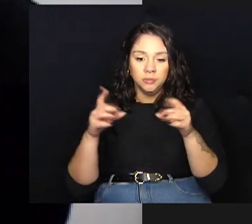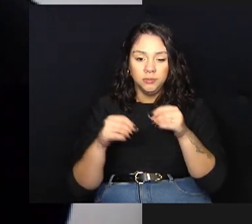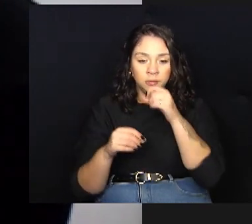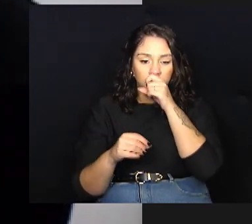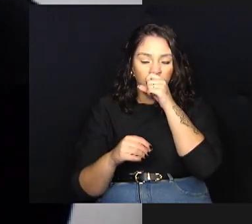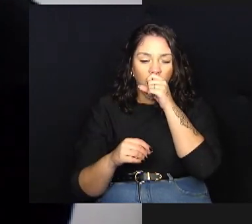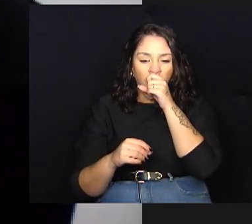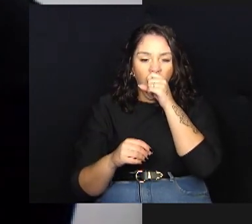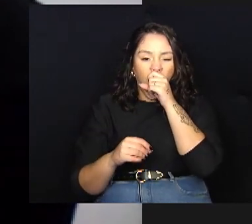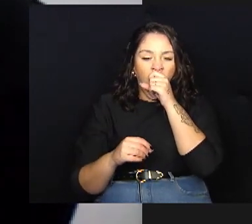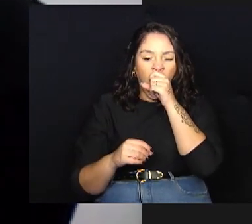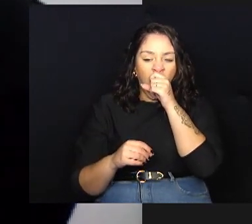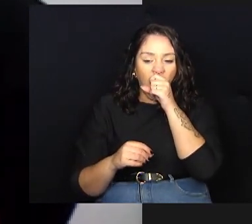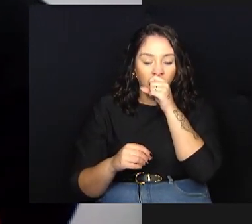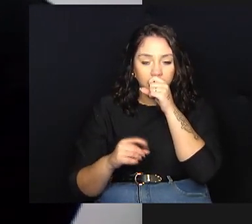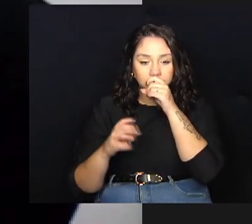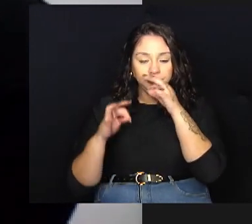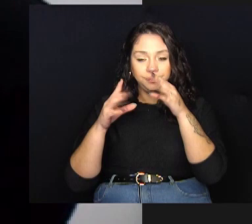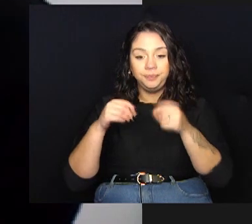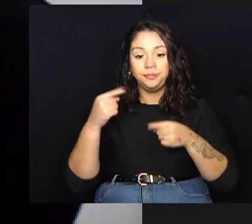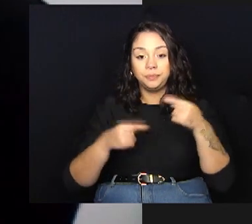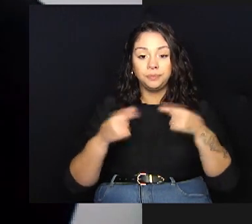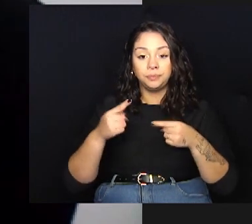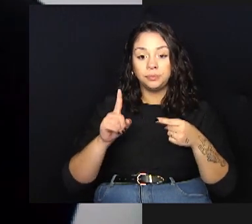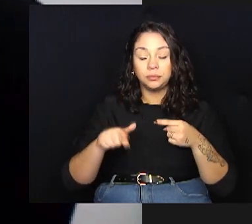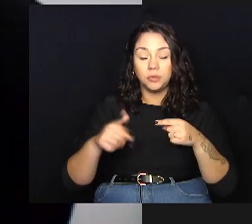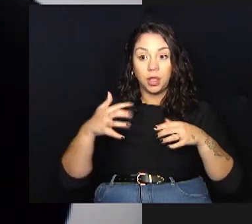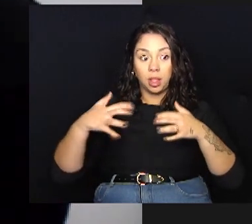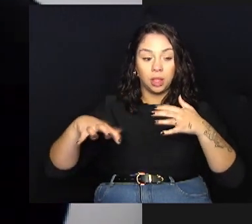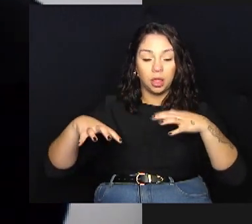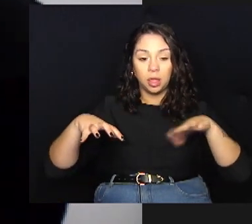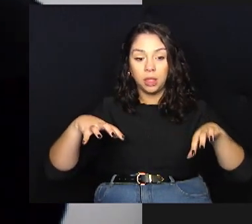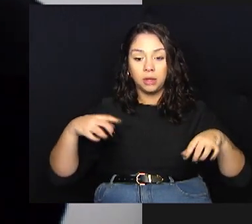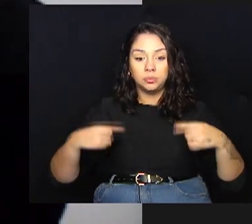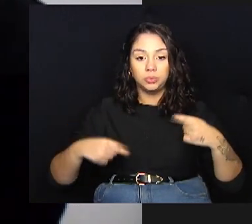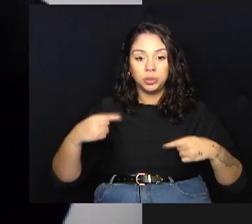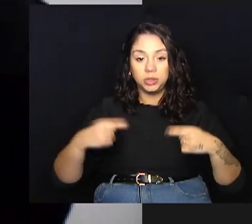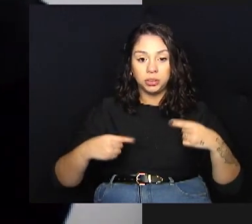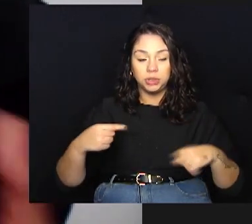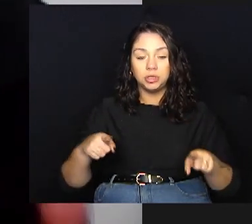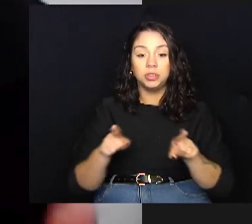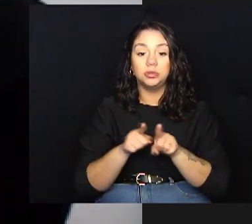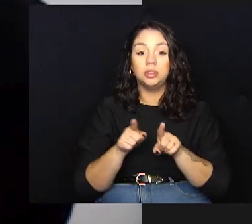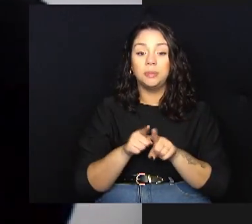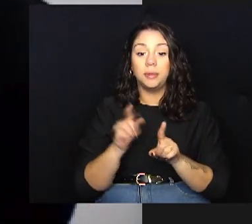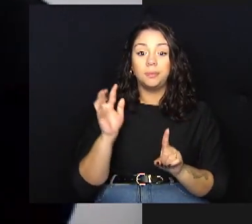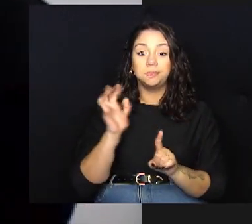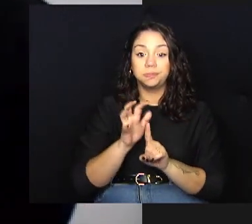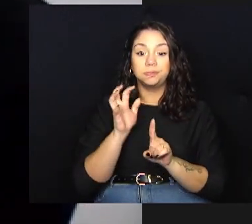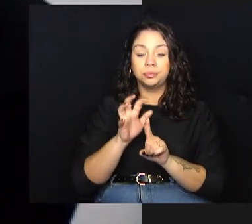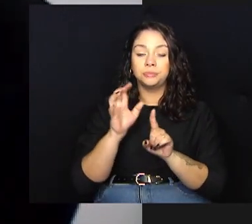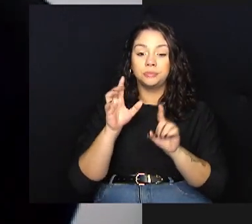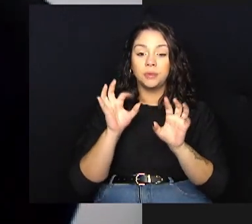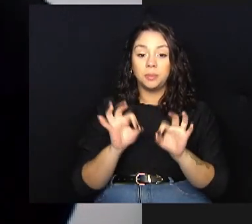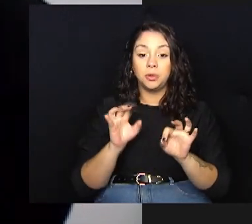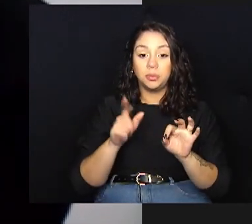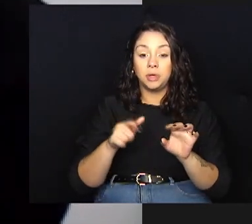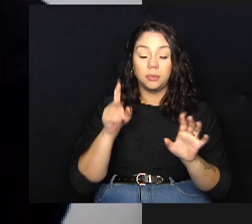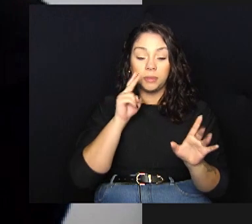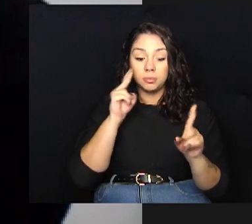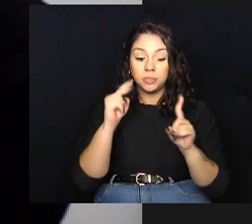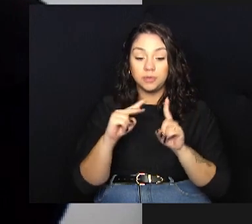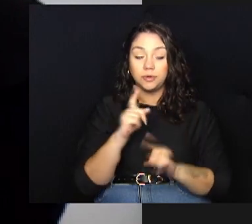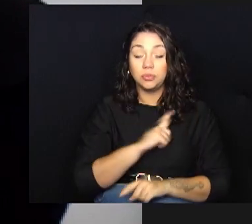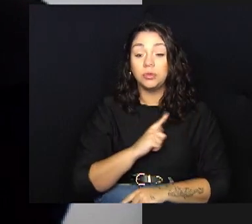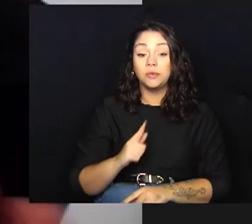essa discussão por exemplo relativa polarização política né e os impactos disso em termos da visão do Estado né